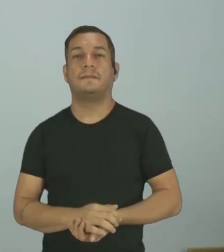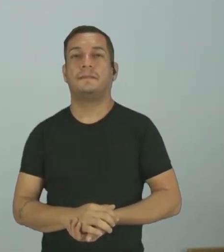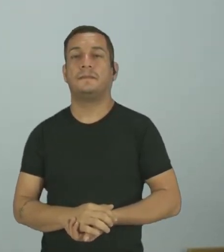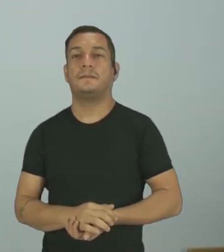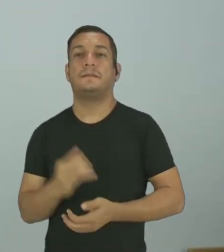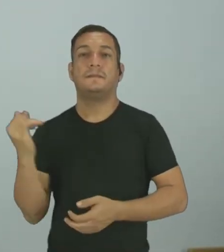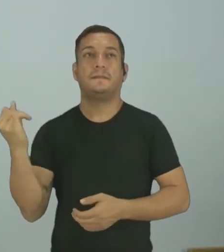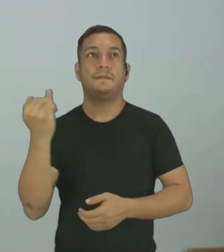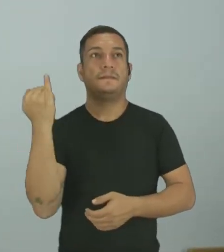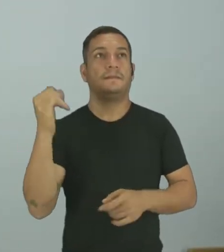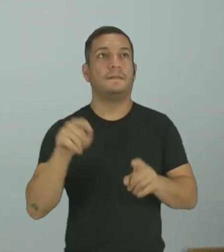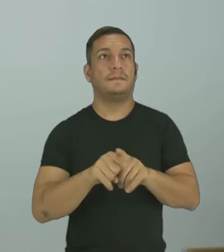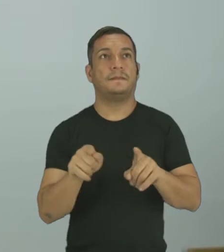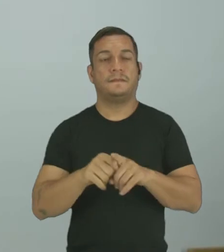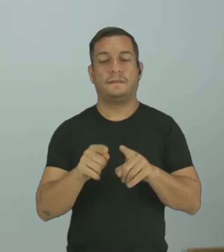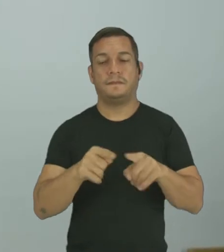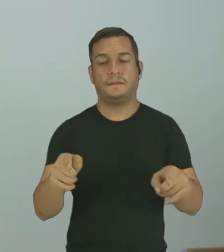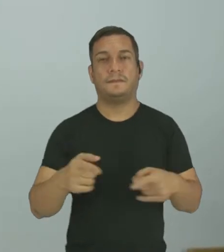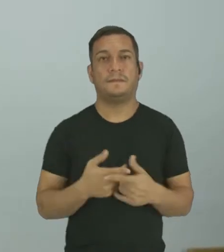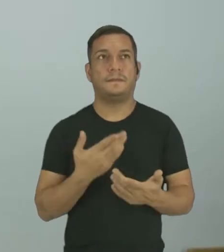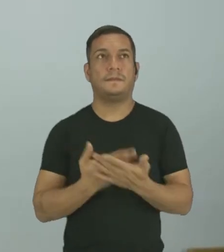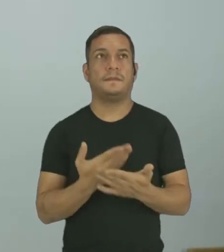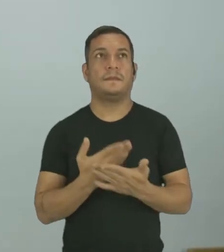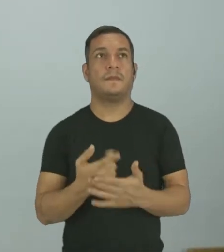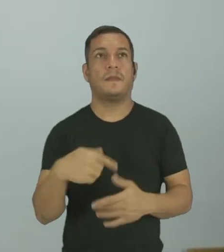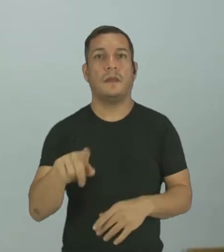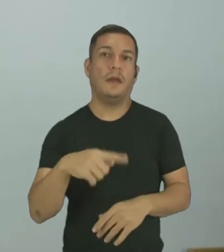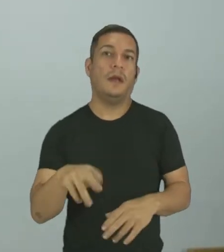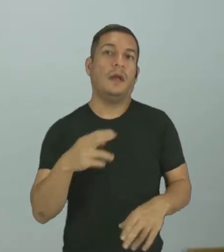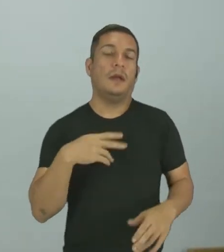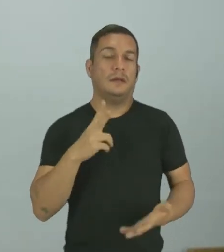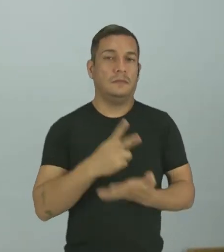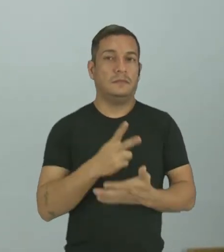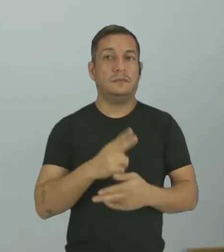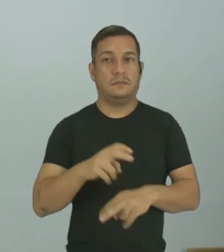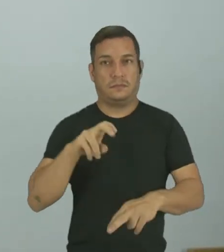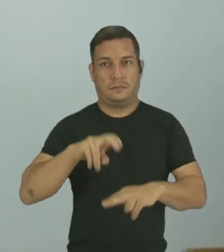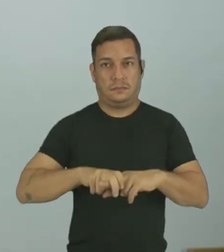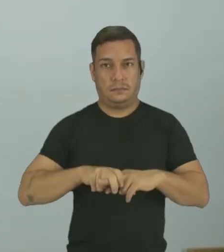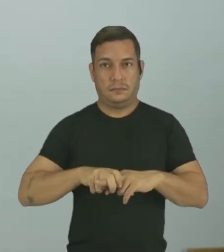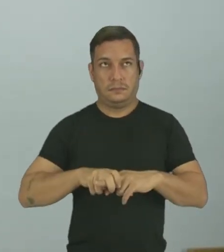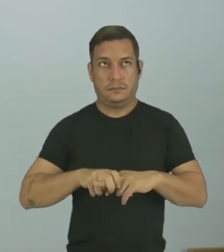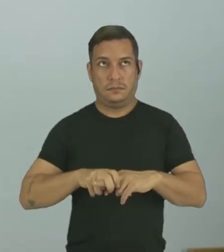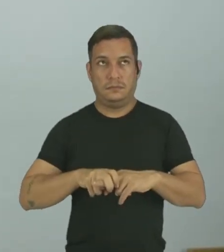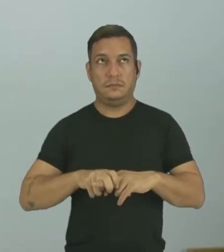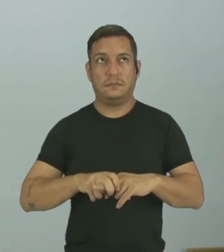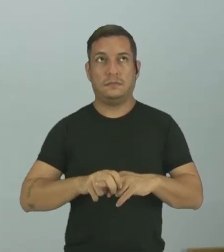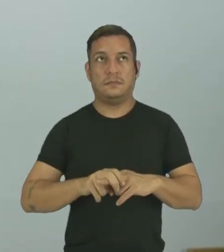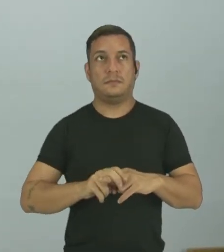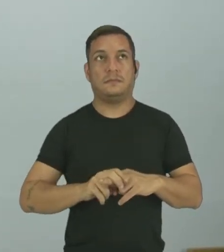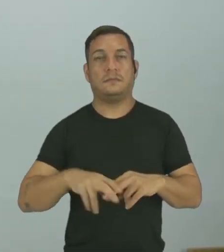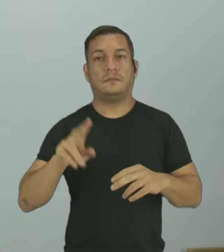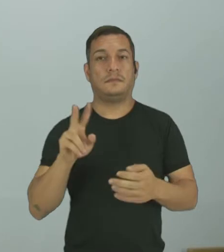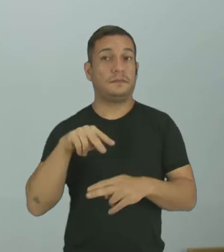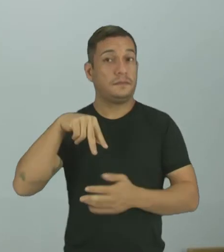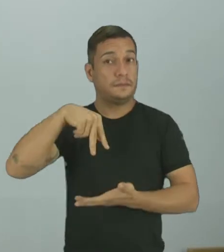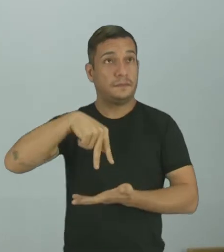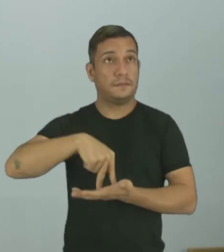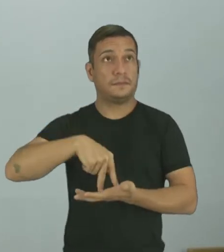É importante que na sala de aula você fique sempre sentado na sua cadeira, que você só levante